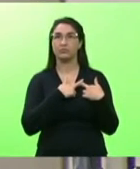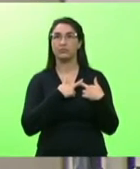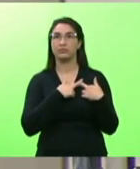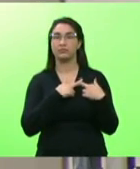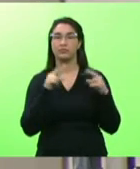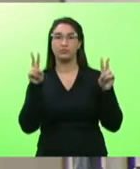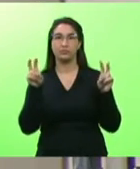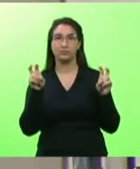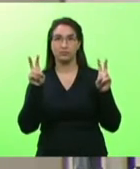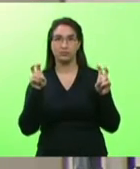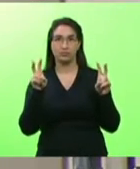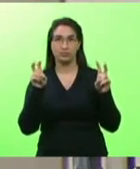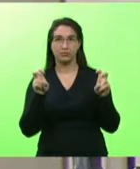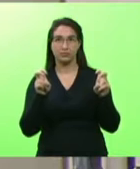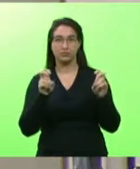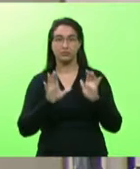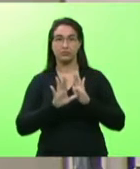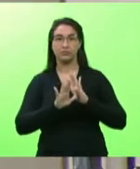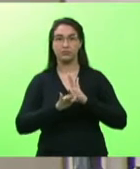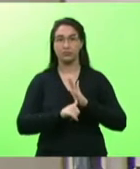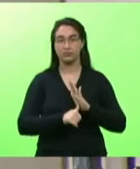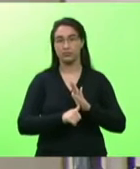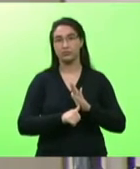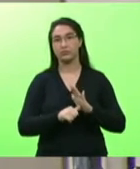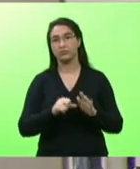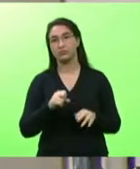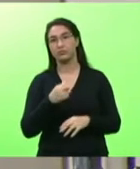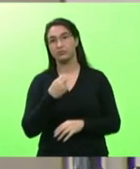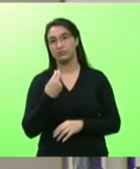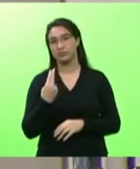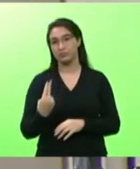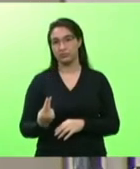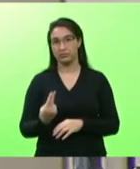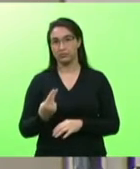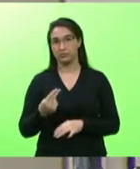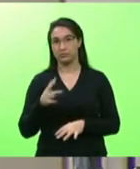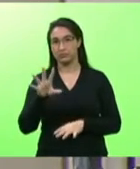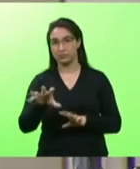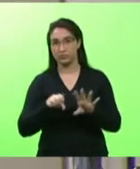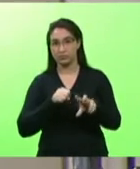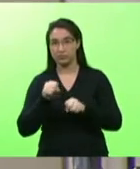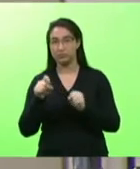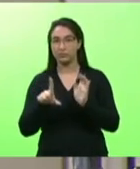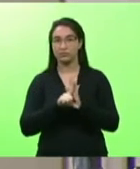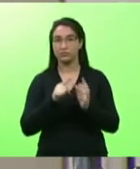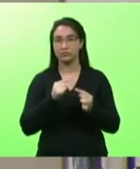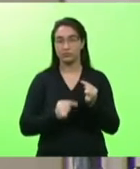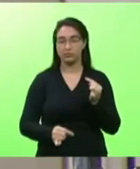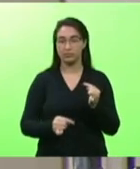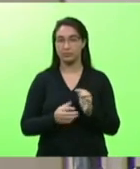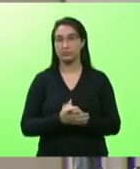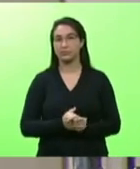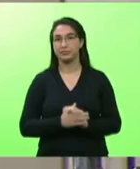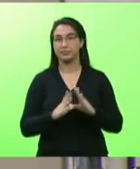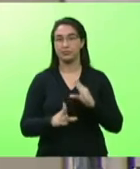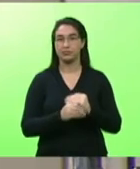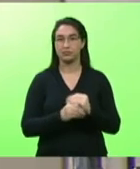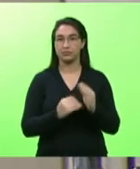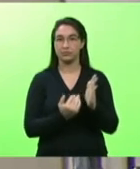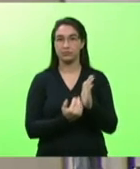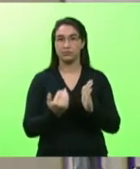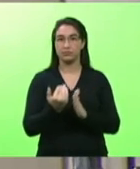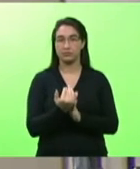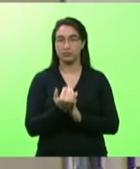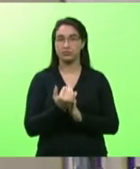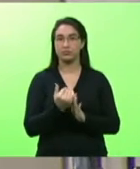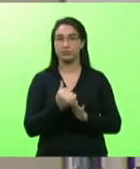veicular oriundo de roubo furto ou apropriação indébita com emenda substitutiva global e pareceres favoráveis das comissões